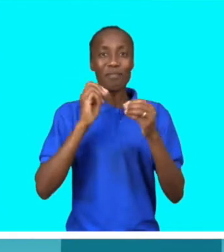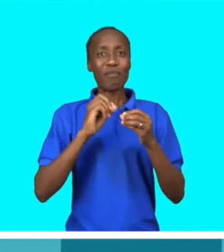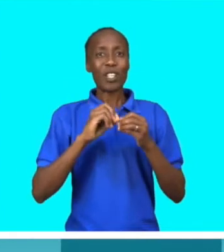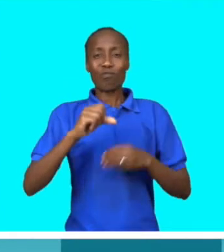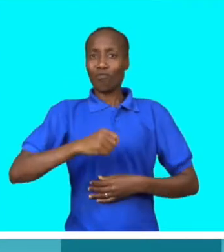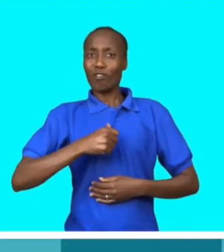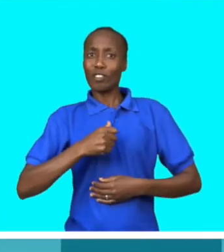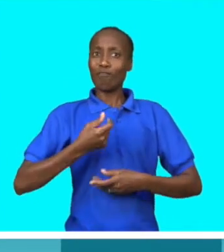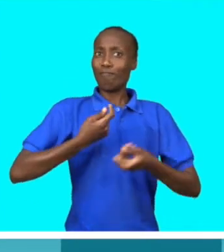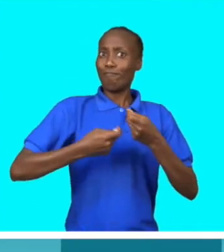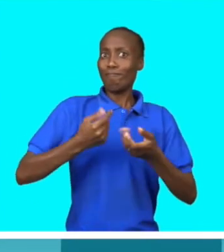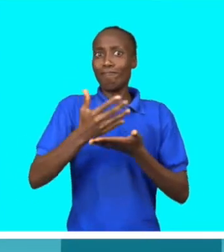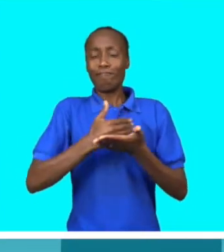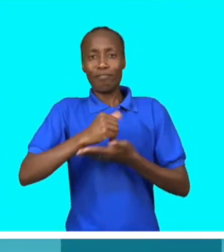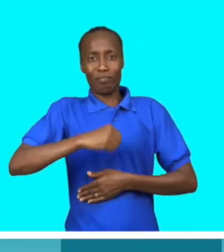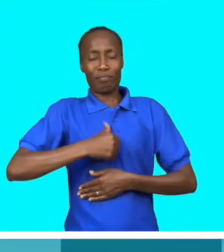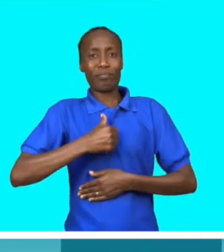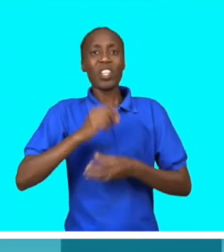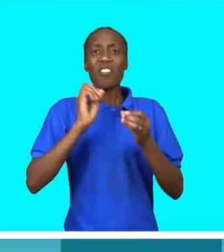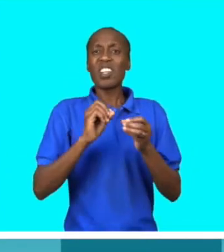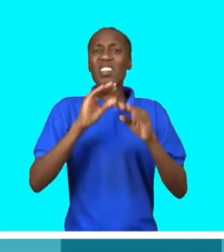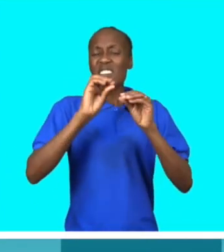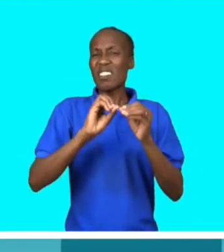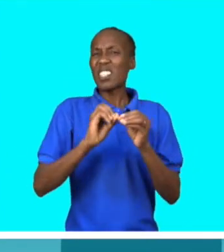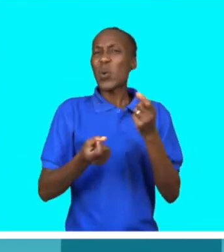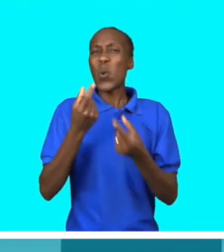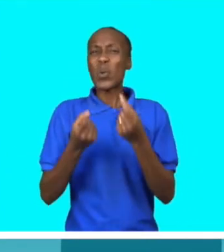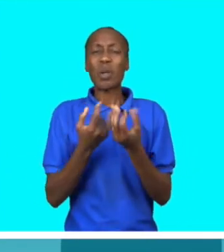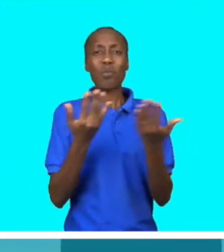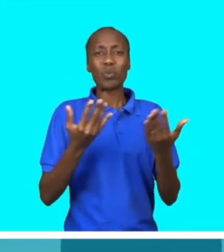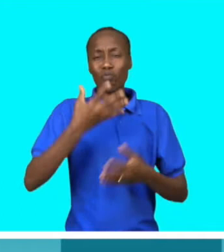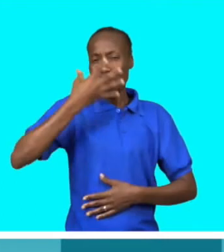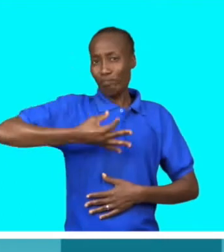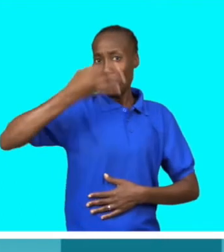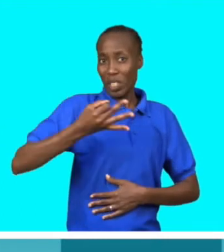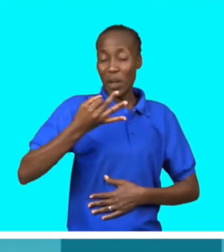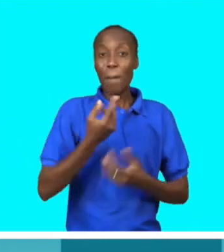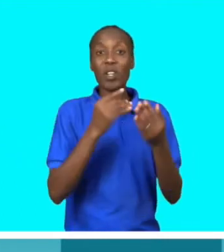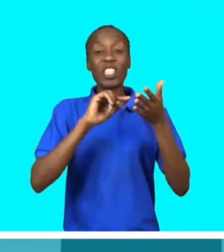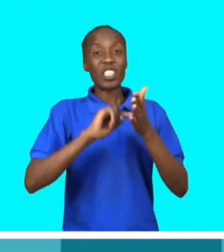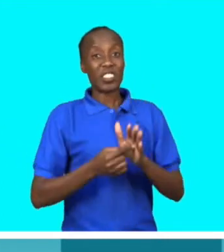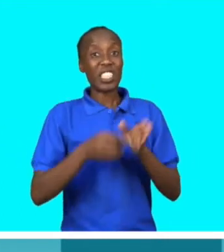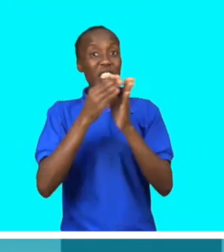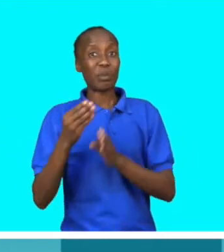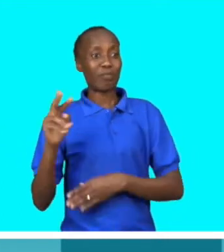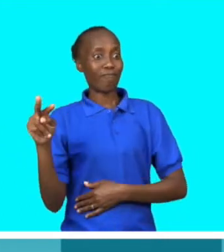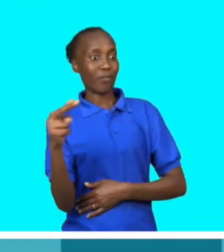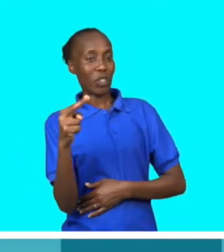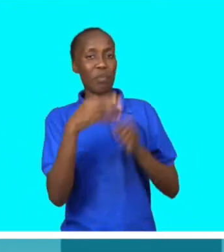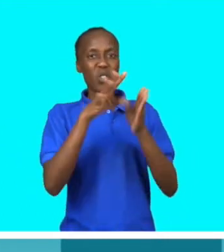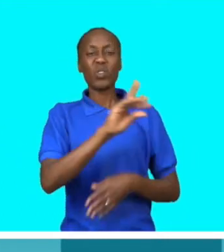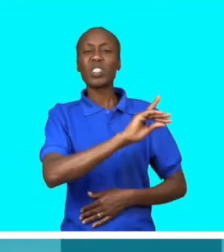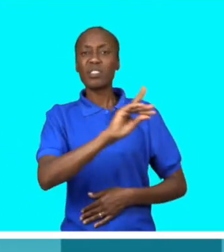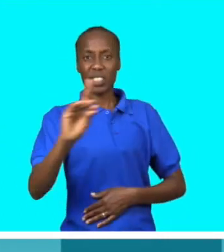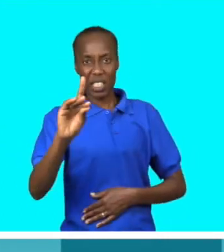músico, e está fazendo muitas coisas fantásticas, que muitas das vezes as pessoas, a sociedade tem olhado uma pessoa com